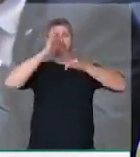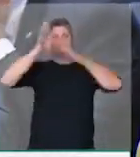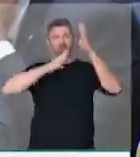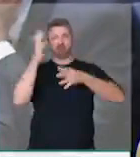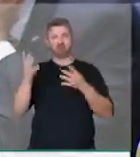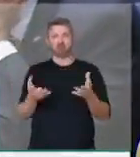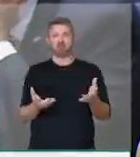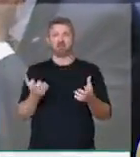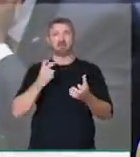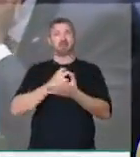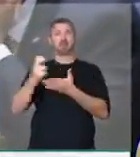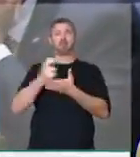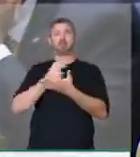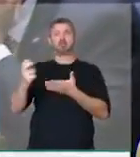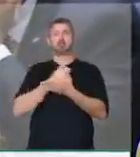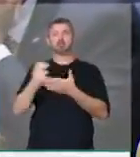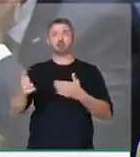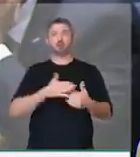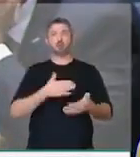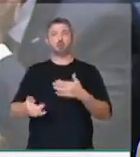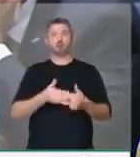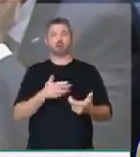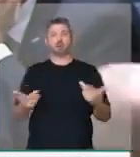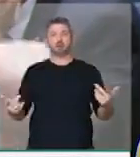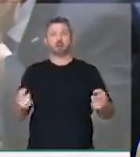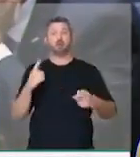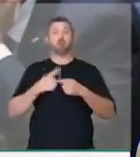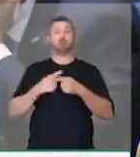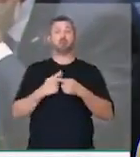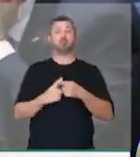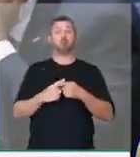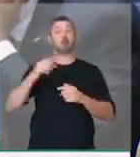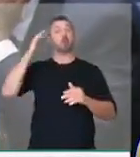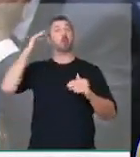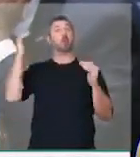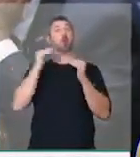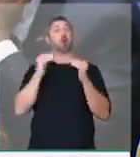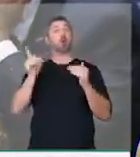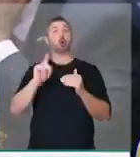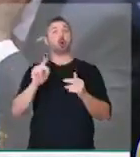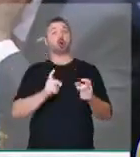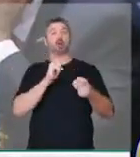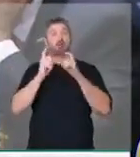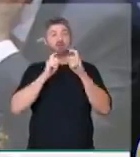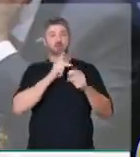fazer impeachment para qualquer coisa, simplesmente porque não concorda